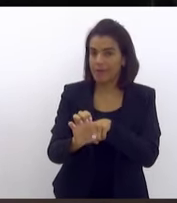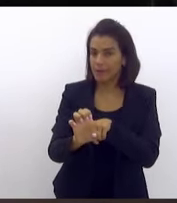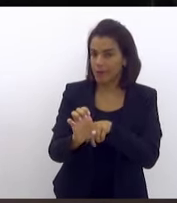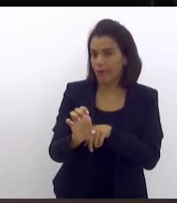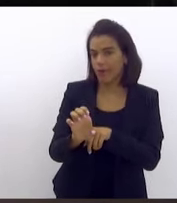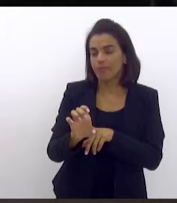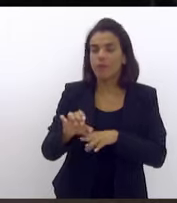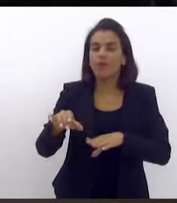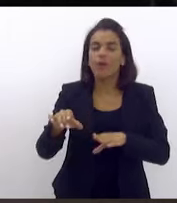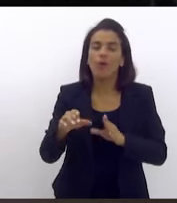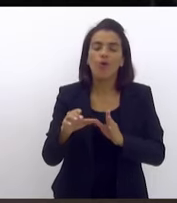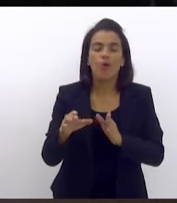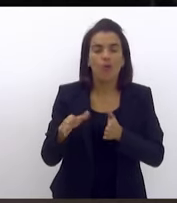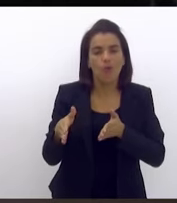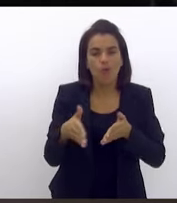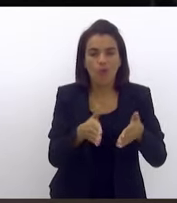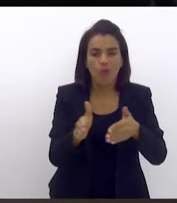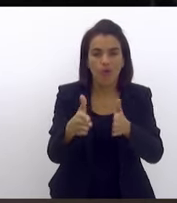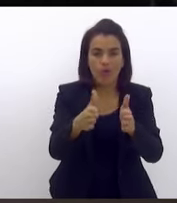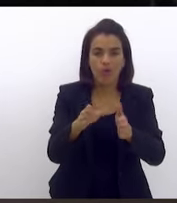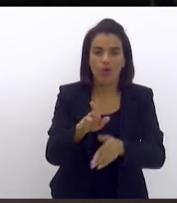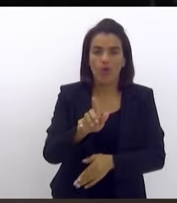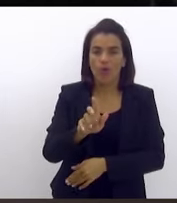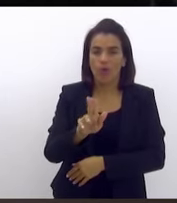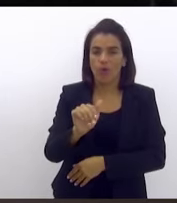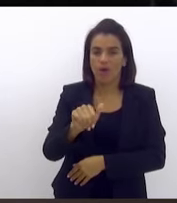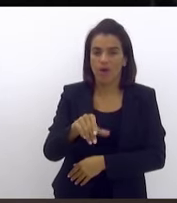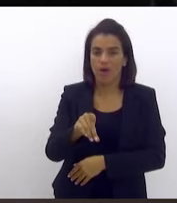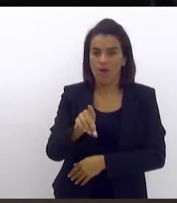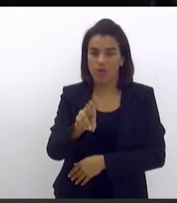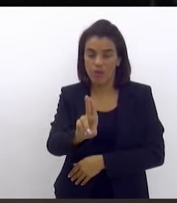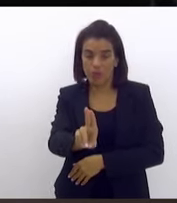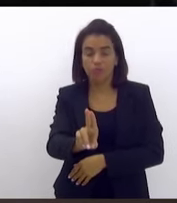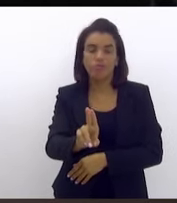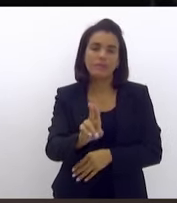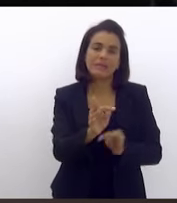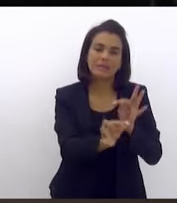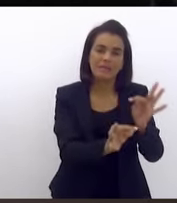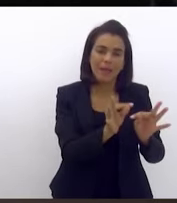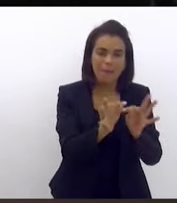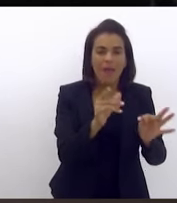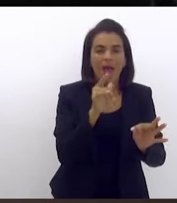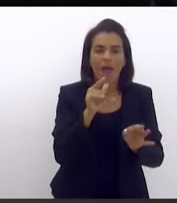Guandu, que só tem a SEDAE, é tratamento, né, da água que vem